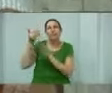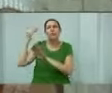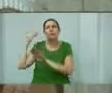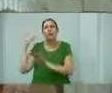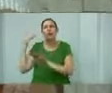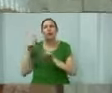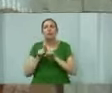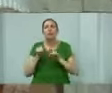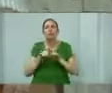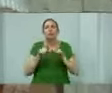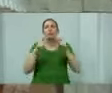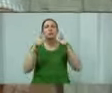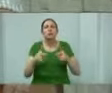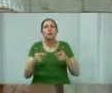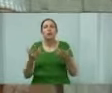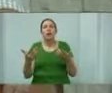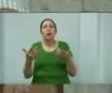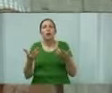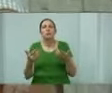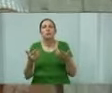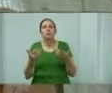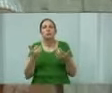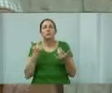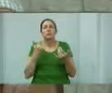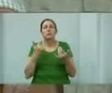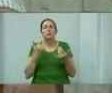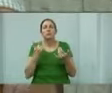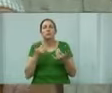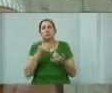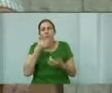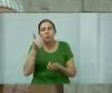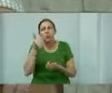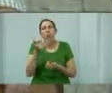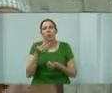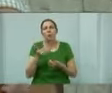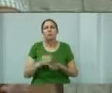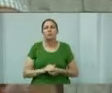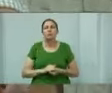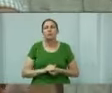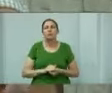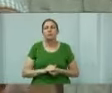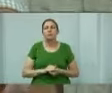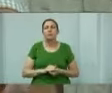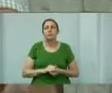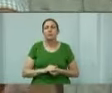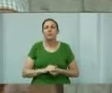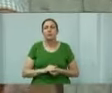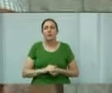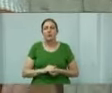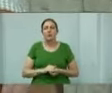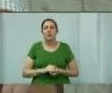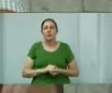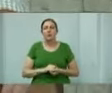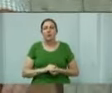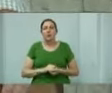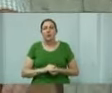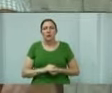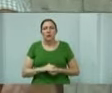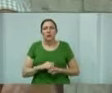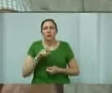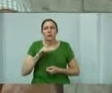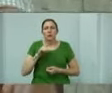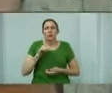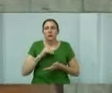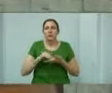espaços físicos, como é o caso que vocês estão solicitando aqui, melhoria de espaços físicos. E eu acho que nesse caso aqui, nós estamos aqui com a secretária